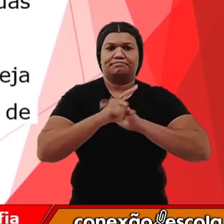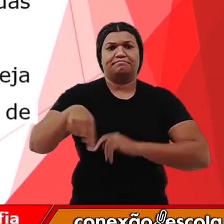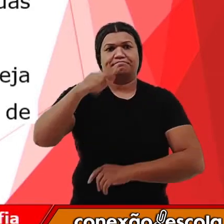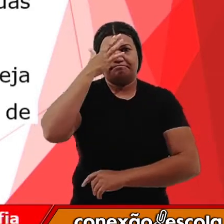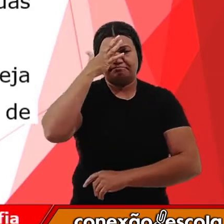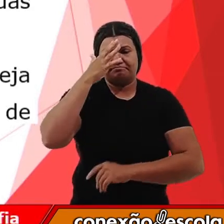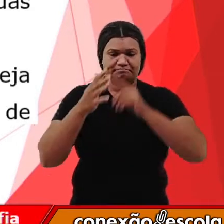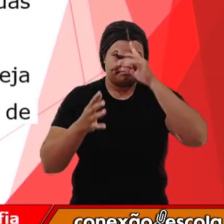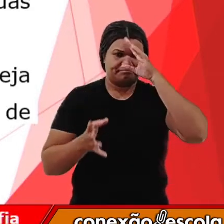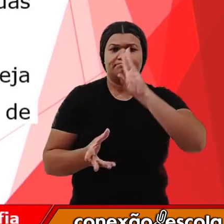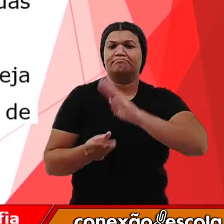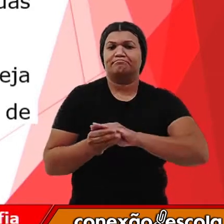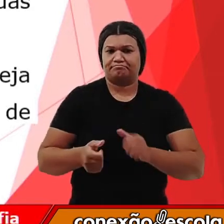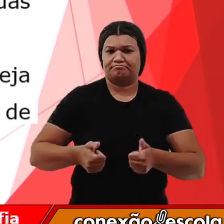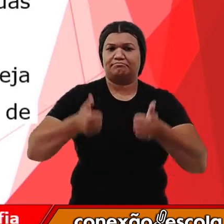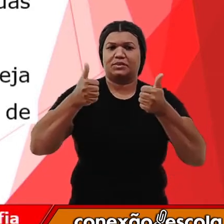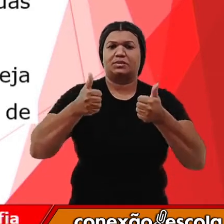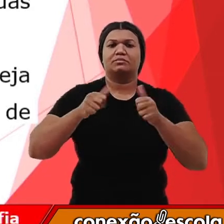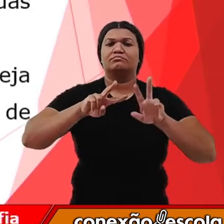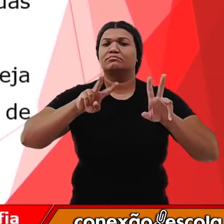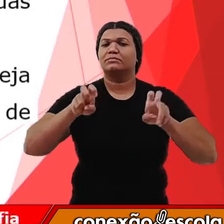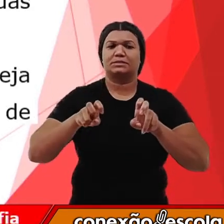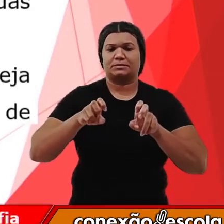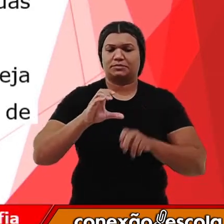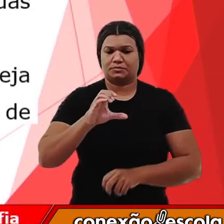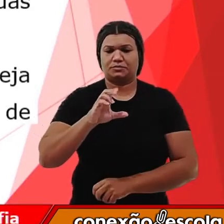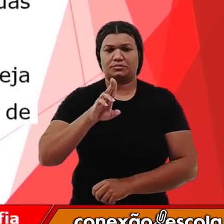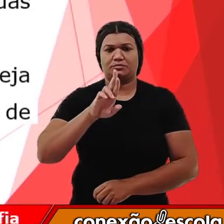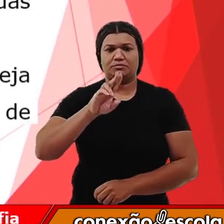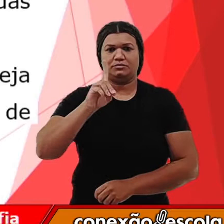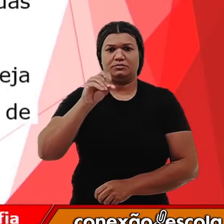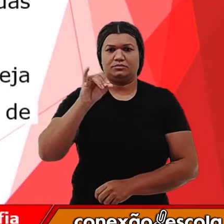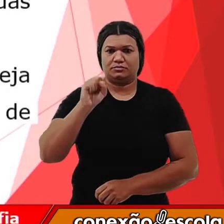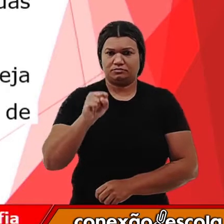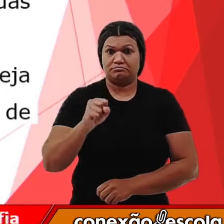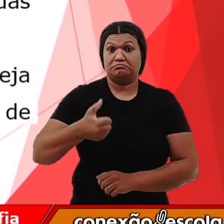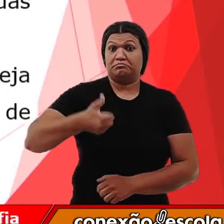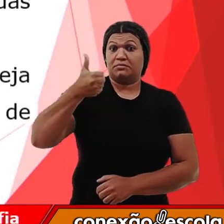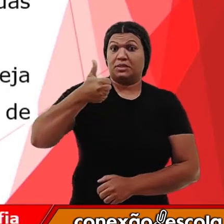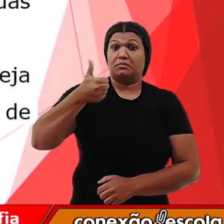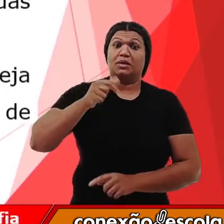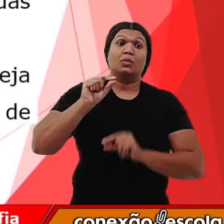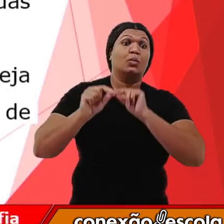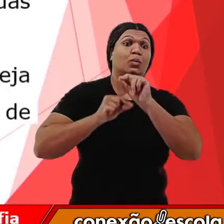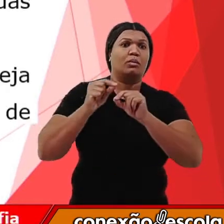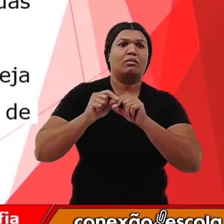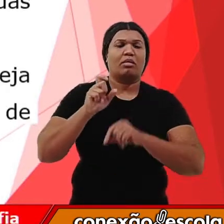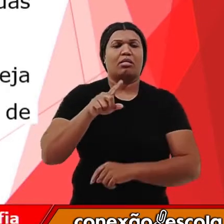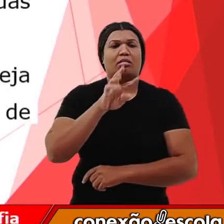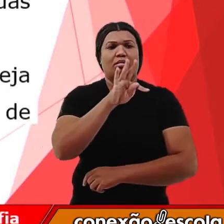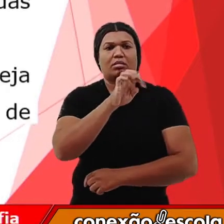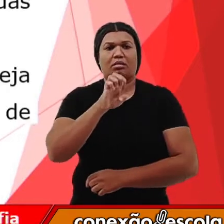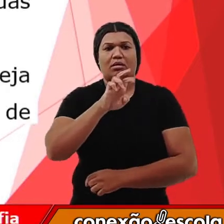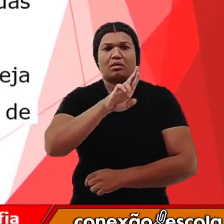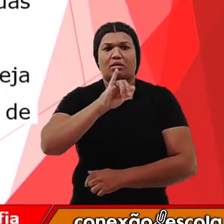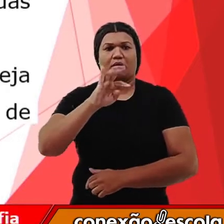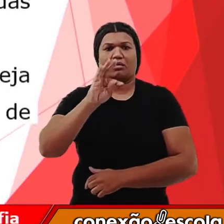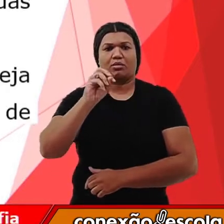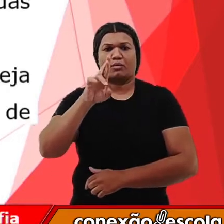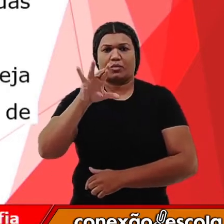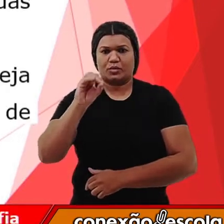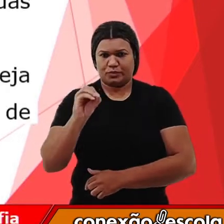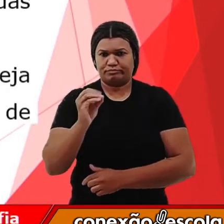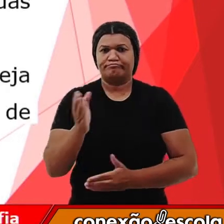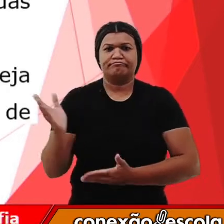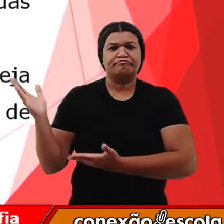compreender melhor a questão dos curdos. O primeiro conceito que nós vamos ver é o conceito de território. Território,